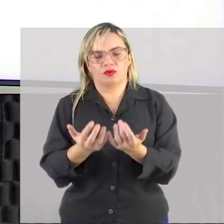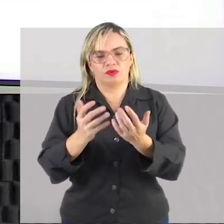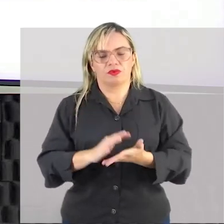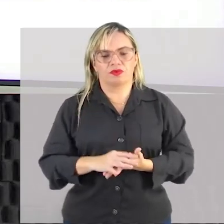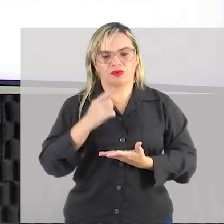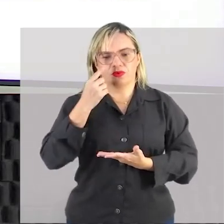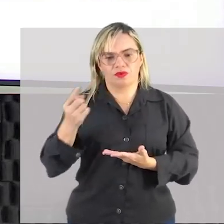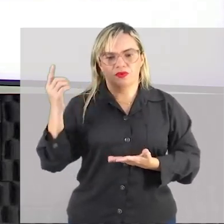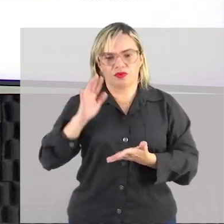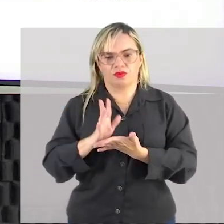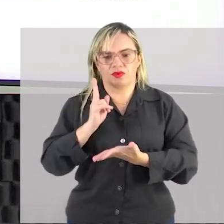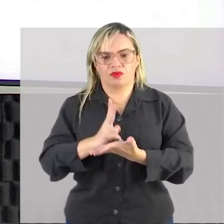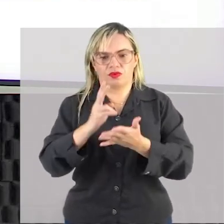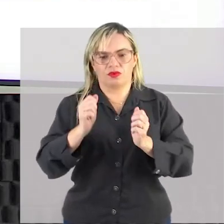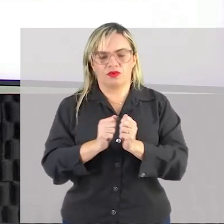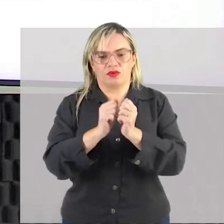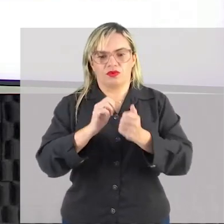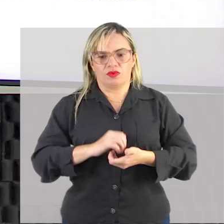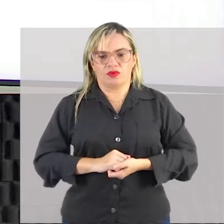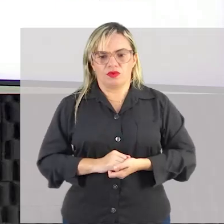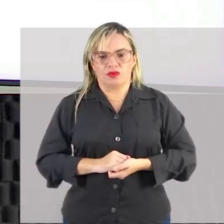Continua. Continua comigo.